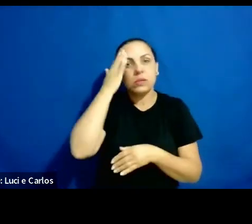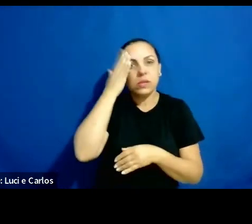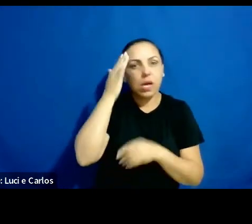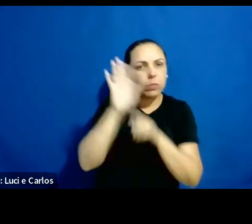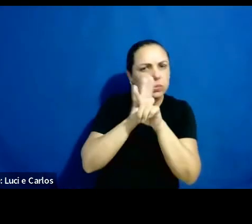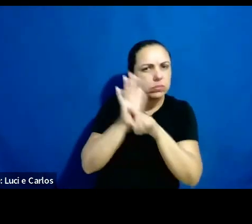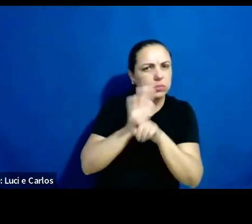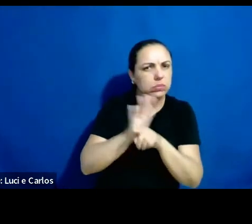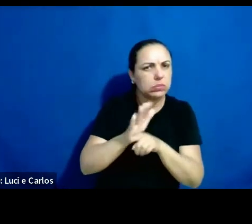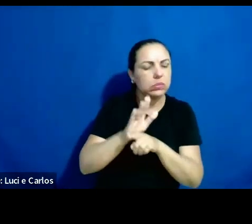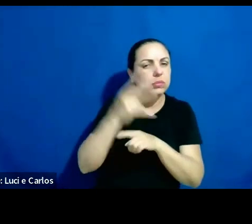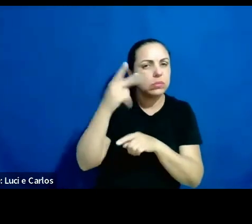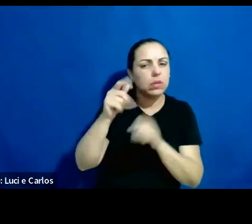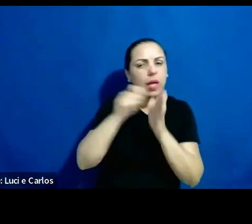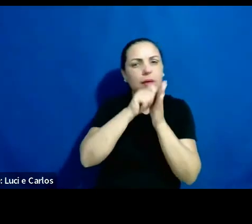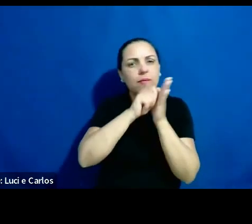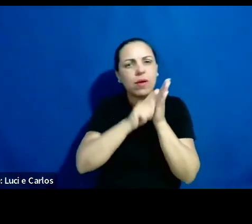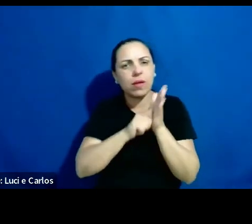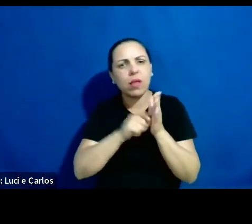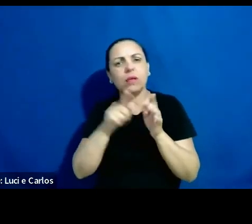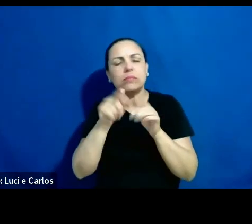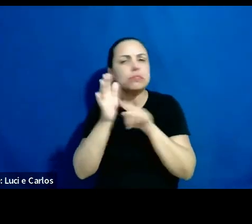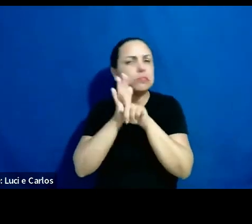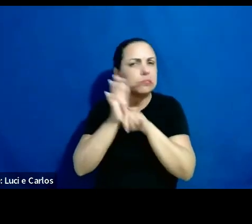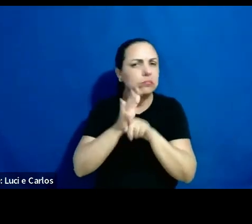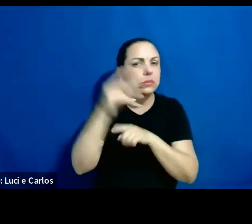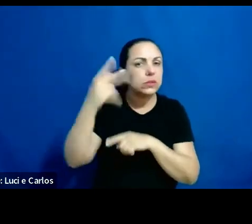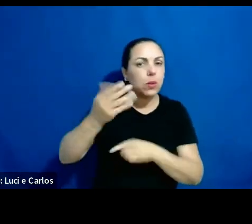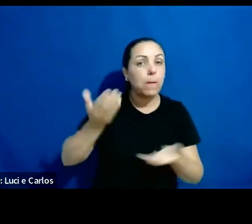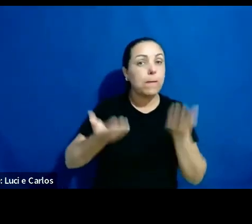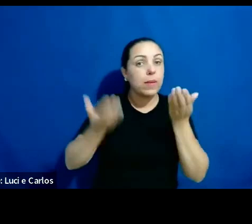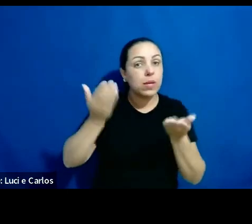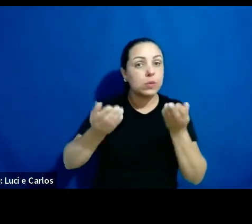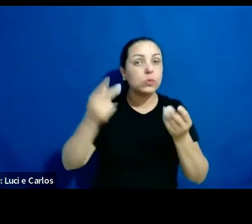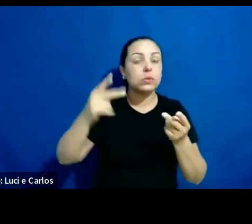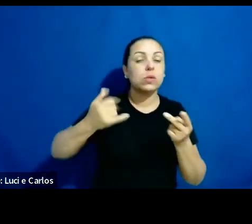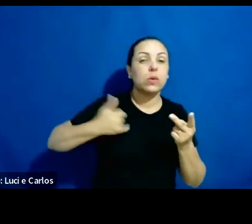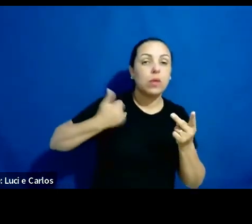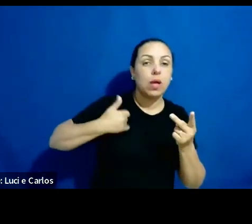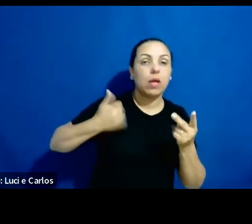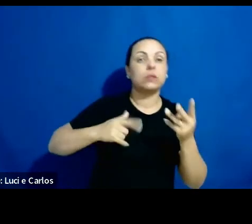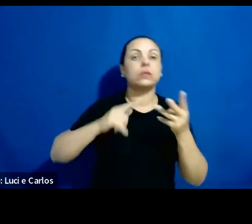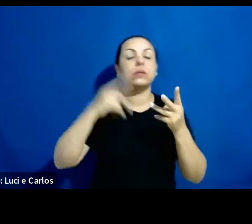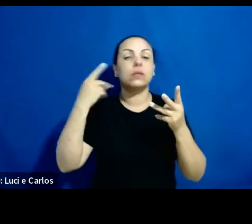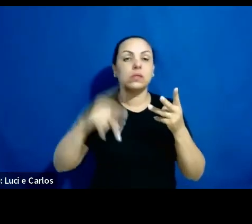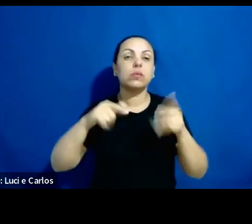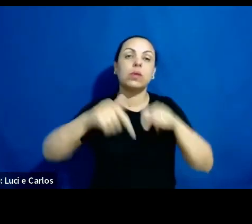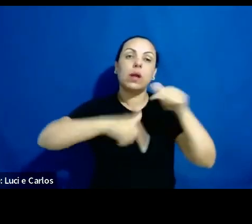assunto. E ela vai te passar o protocolo da água para você manter o seu nível hidrolítico